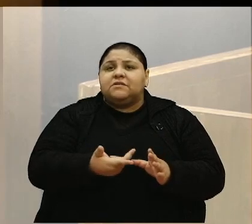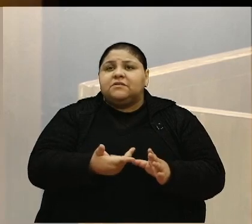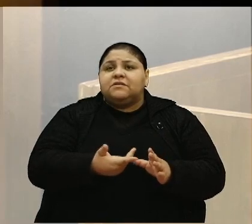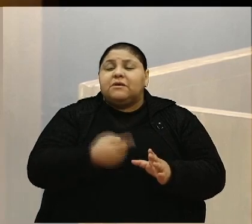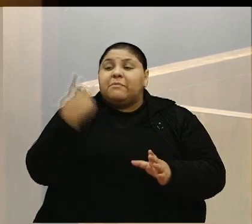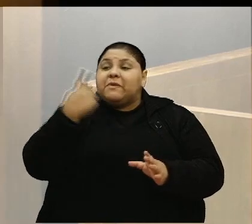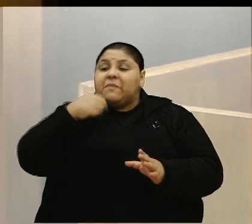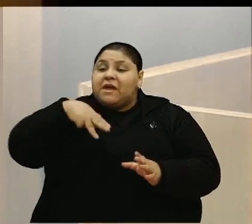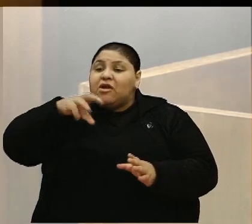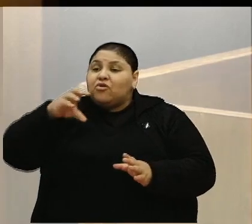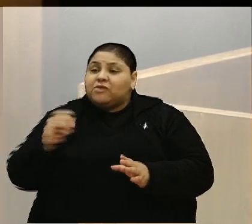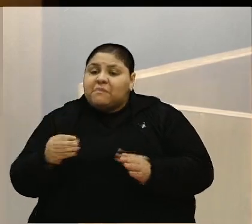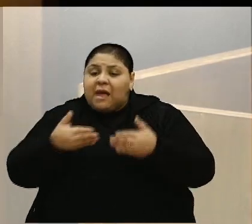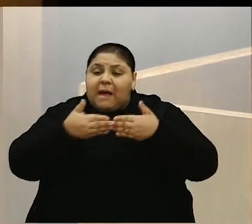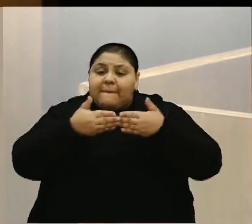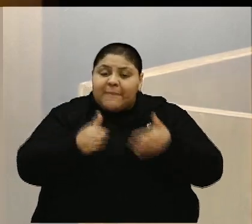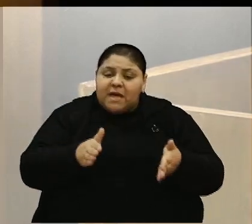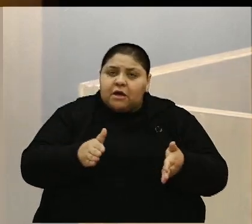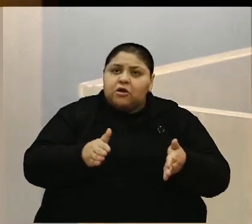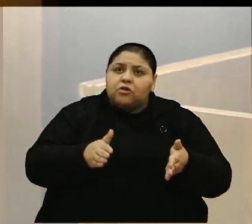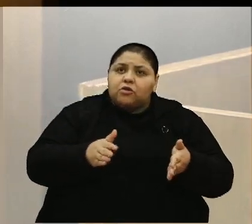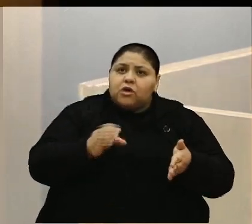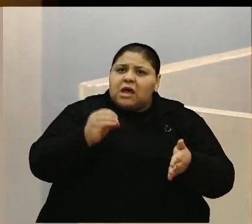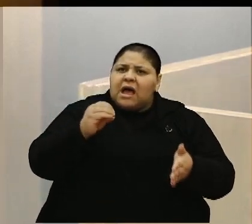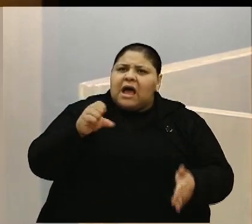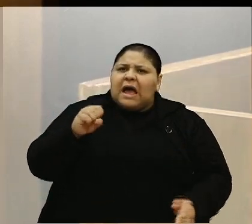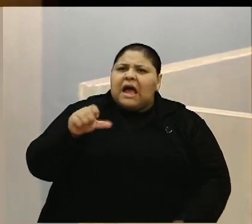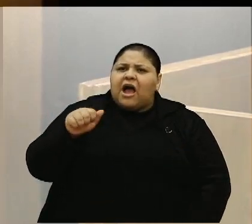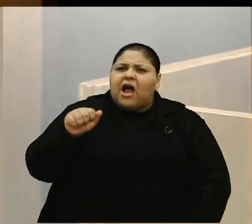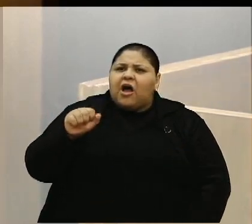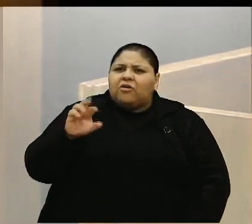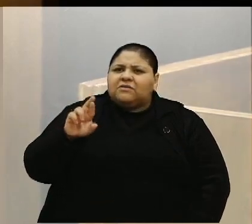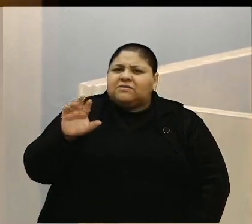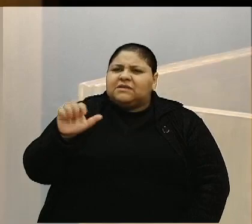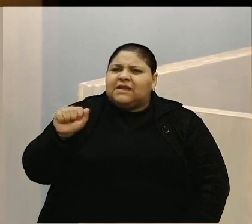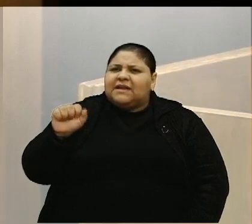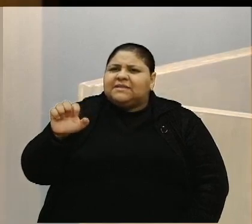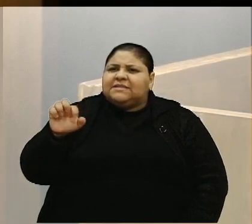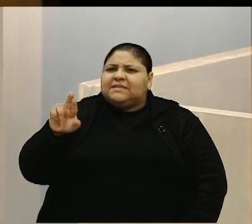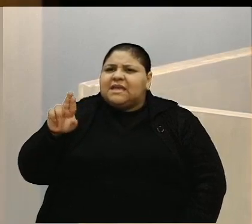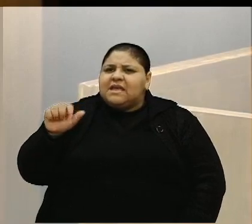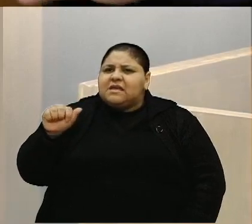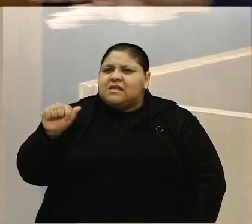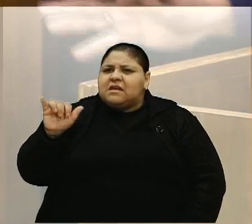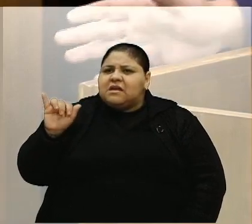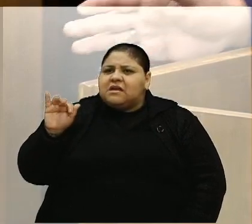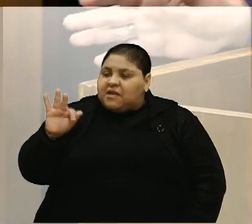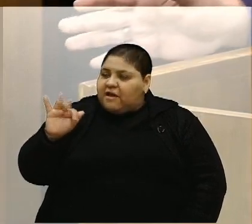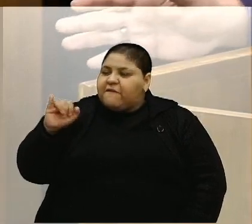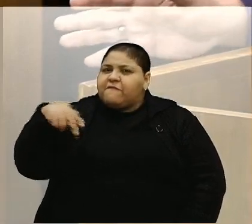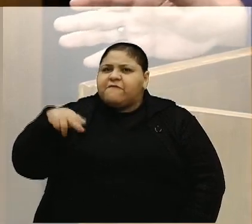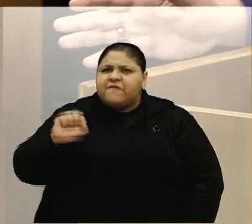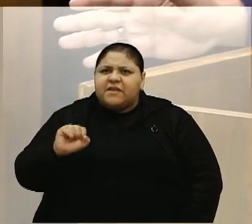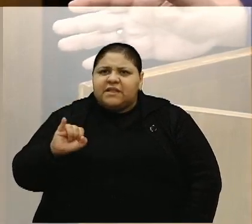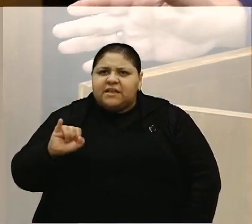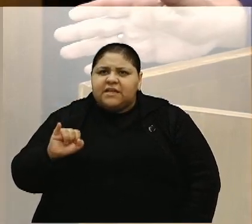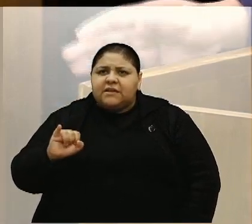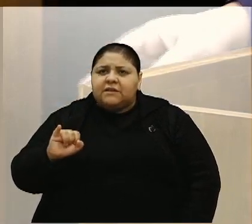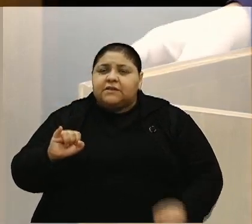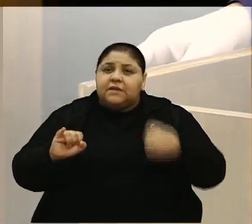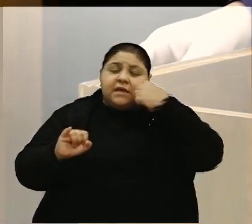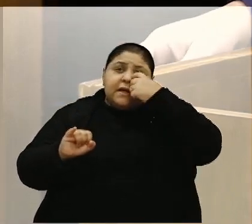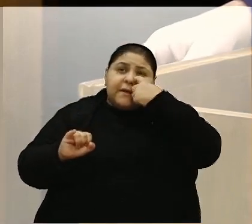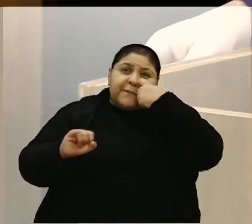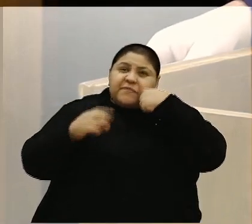maio. Aí em reuniões que eu fui anteriormente me disseram, mas deu 26 dias de chuva. Não,